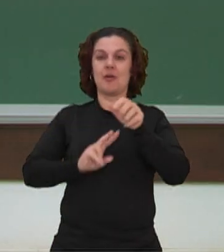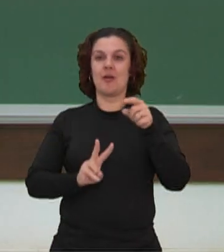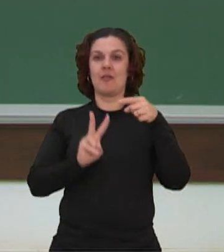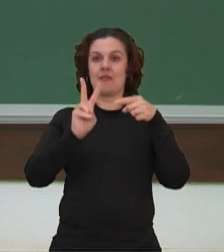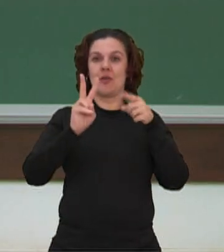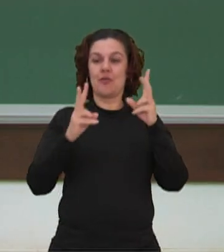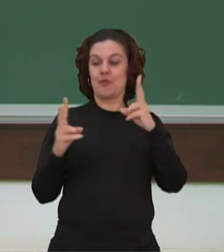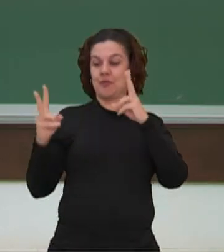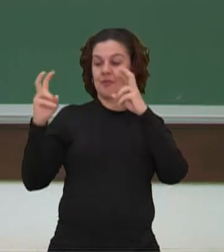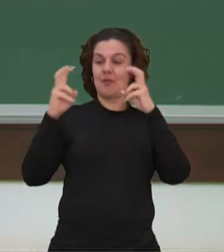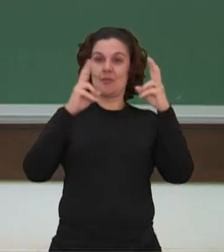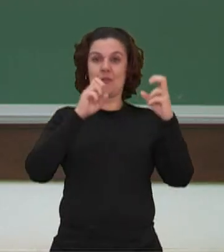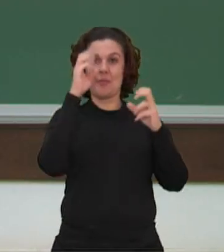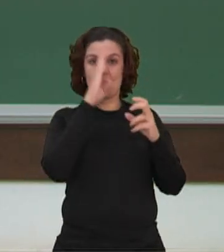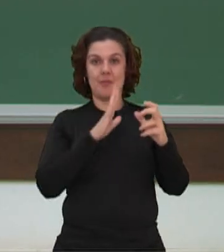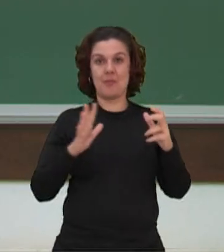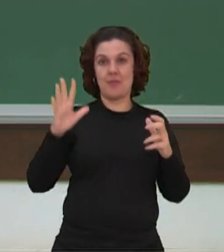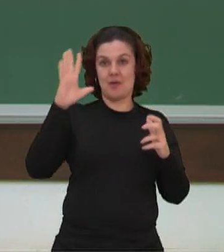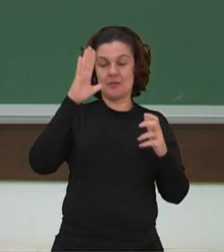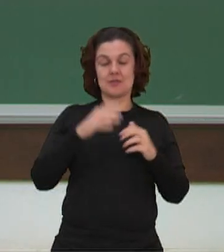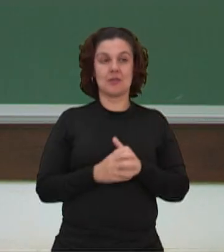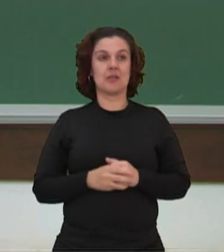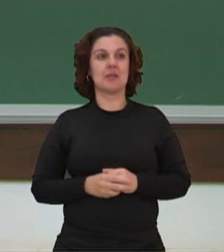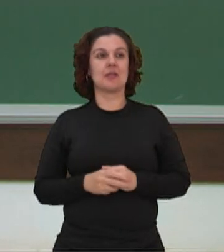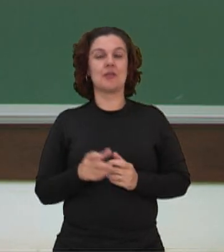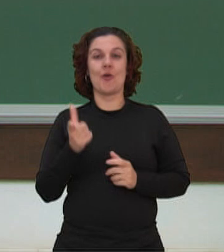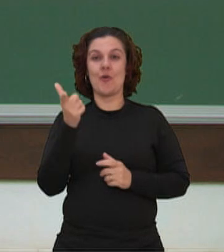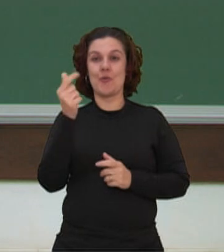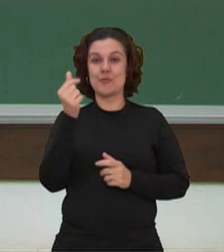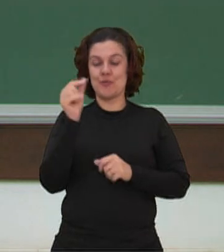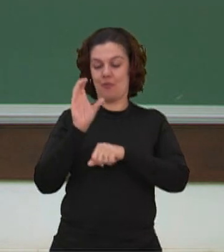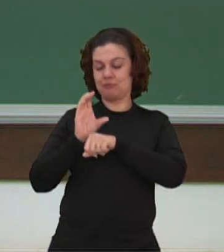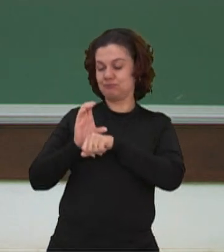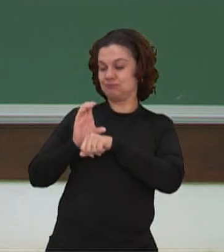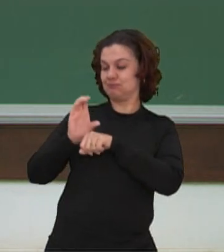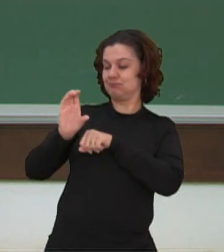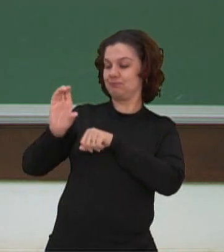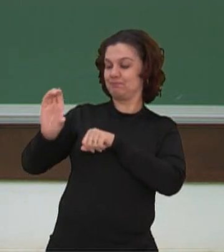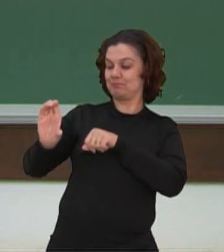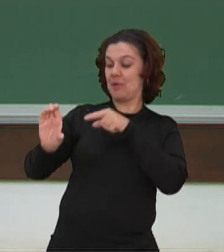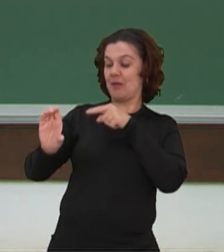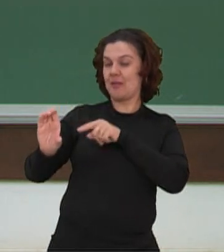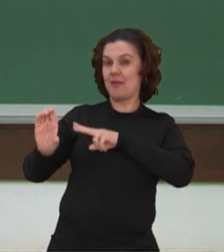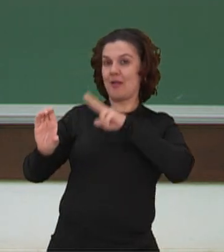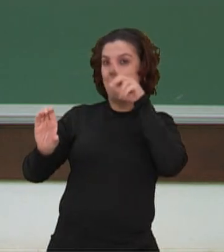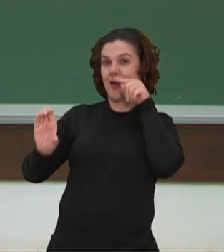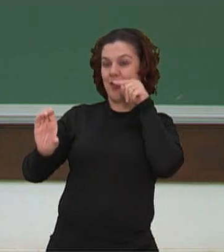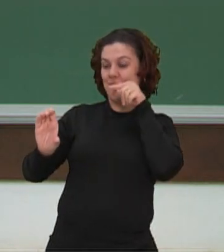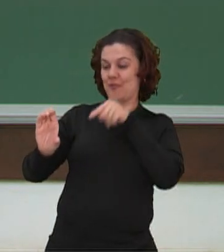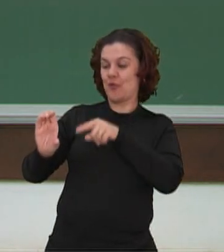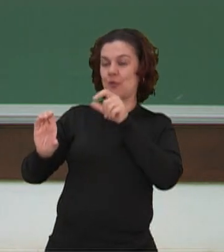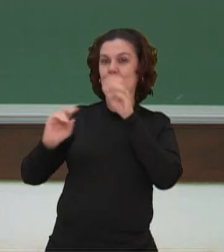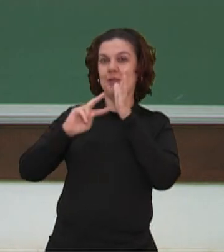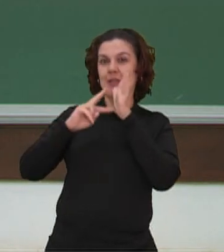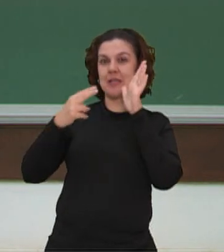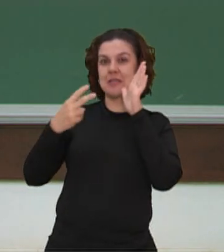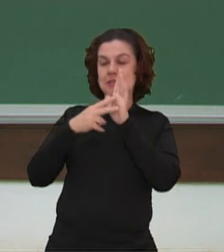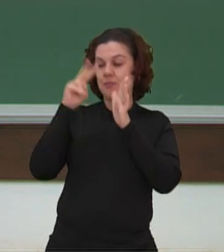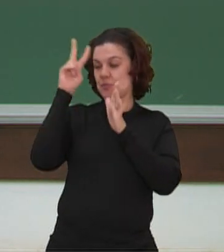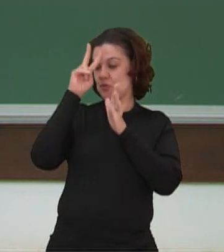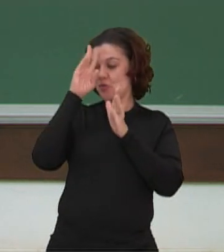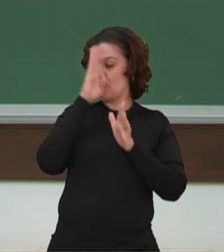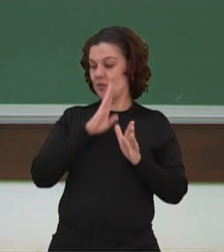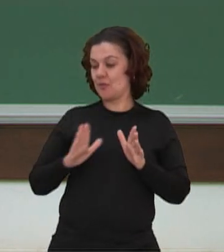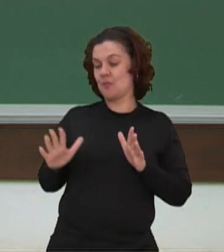de temas brasileiros. Então as escolas até recebiam verbas públicas, desde que valorizassem símbolos, histórias